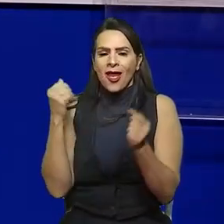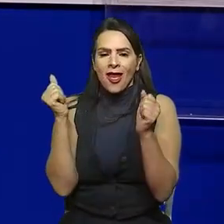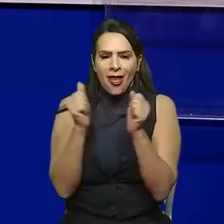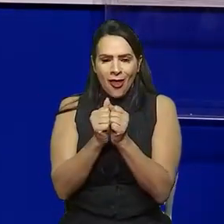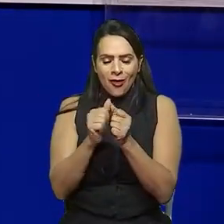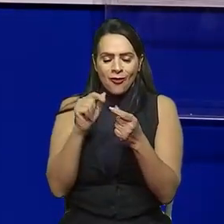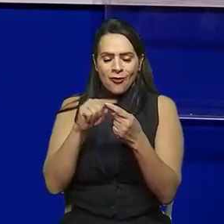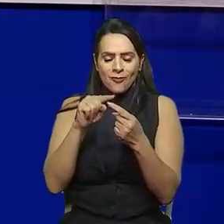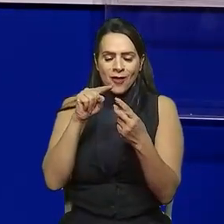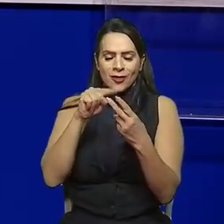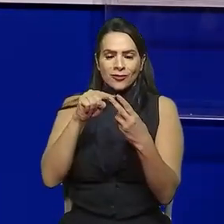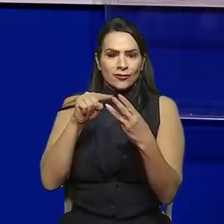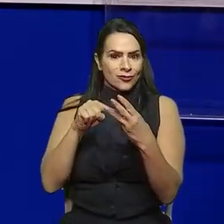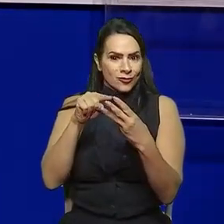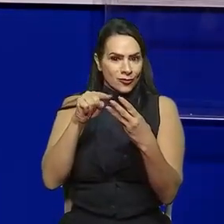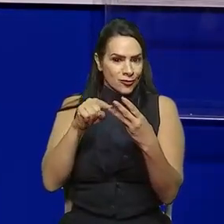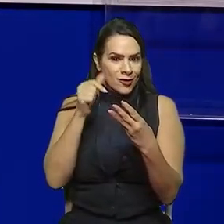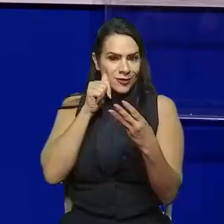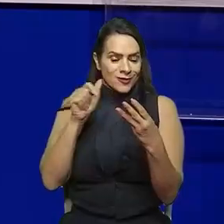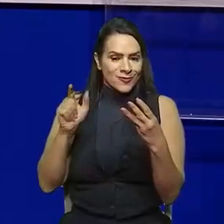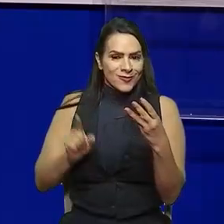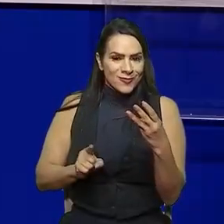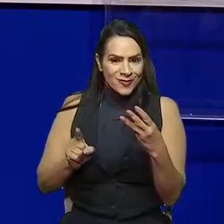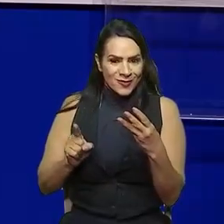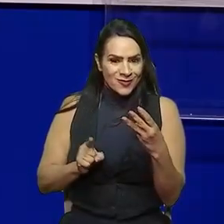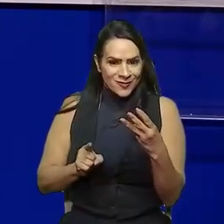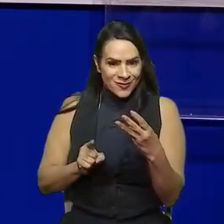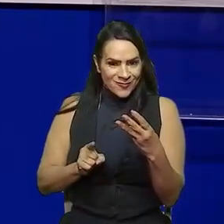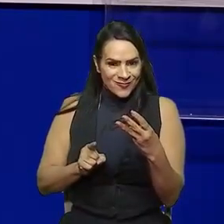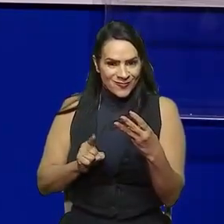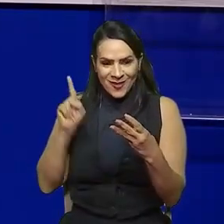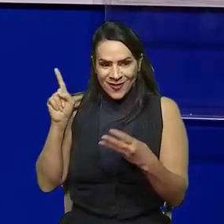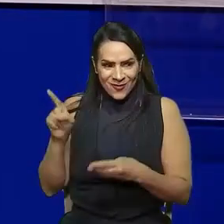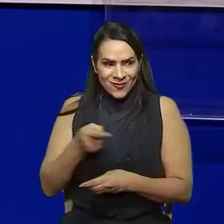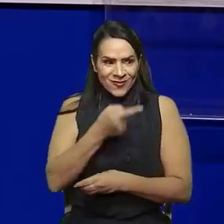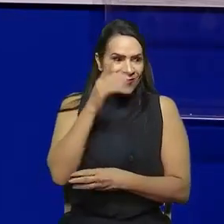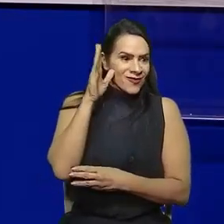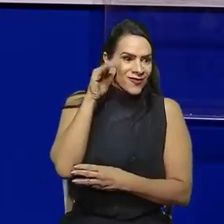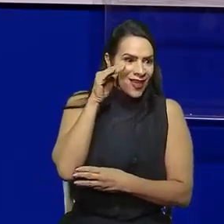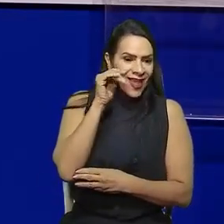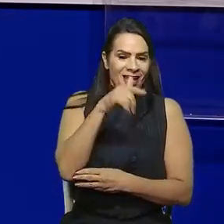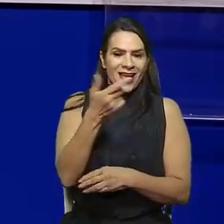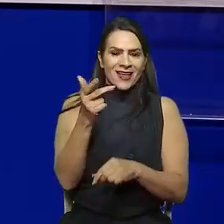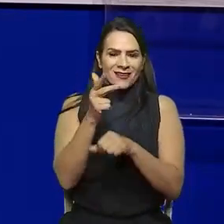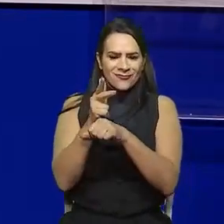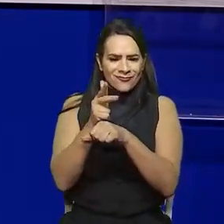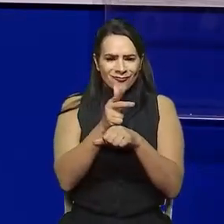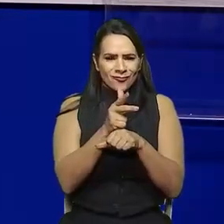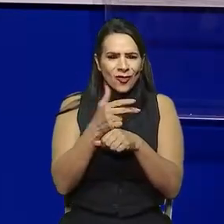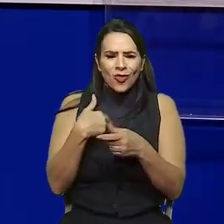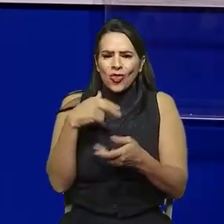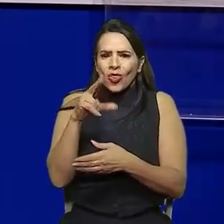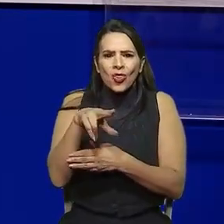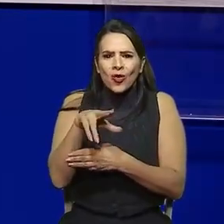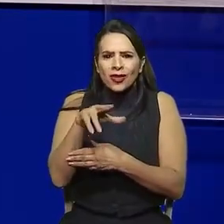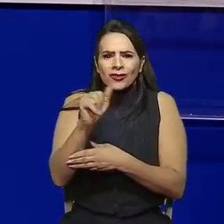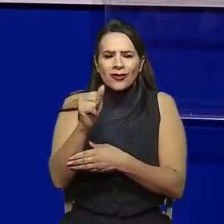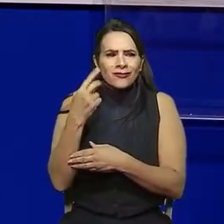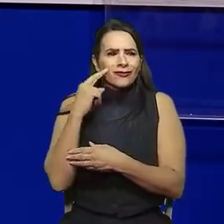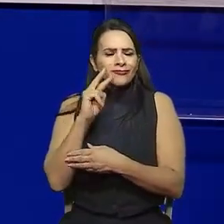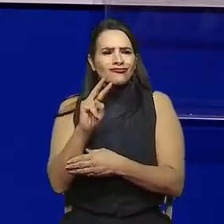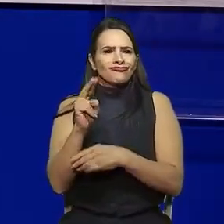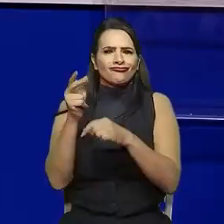primas, e leva a gente para ver aquela situação, né? Aquela gravação. A gente nunca tinha visto